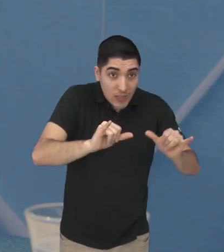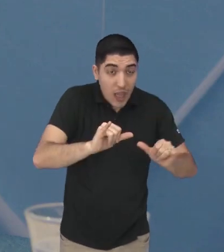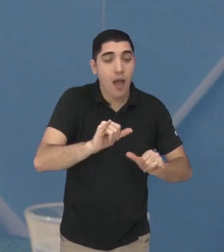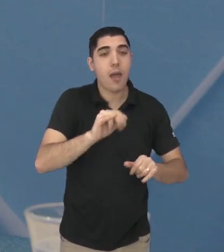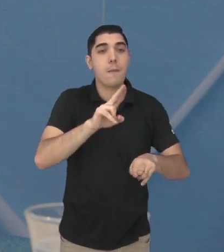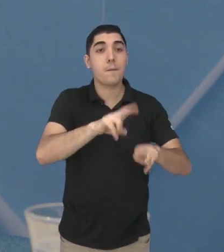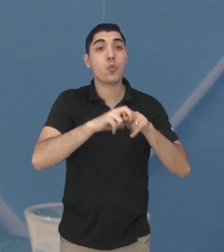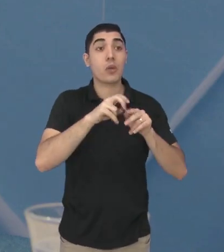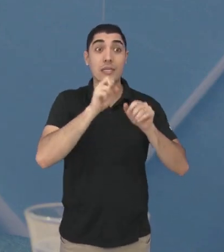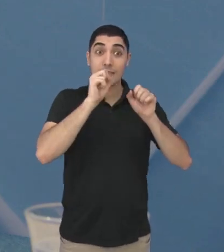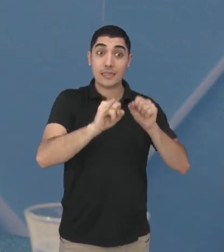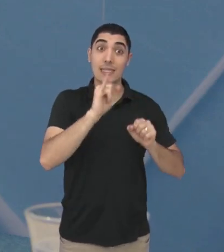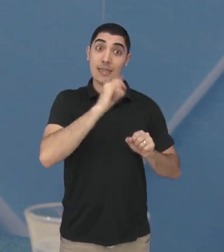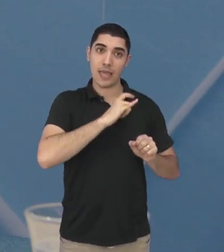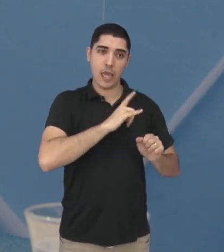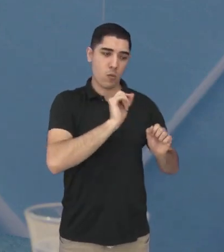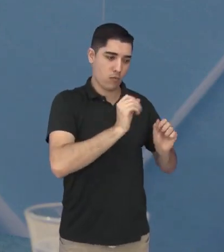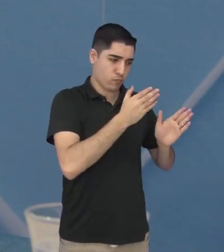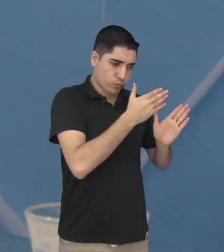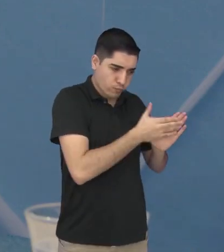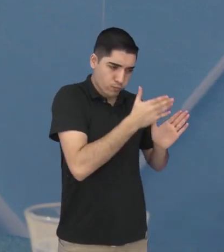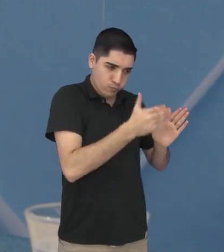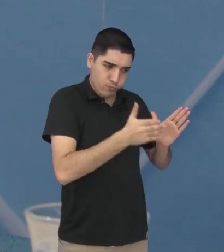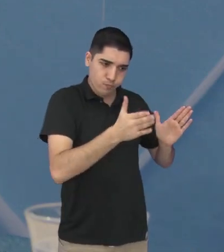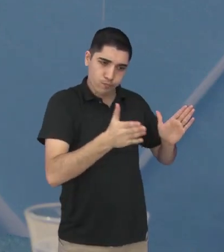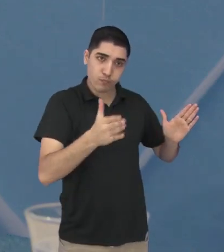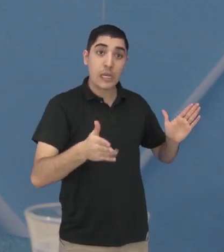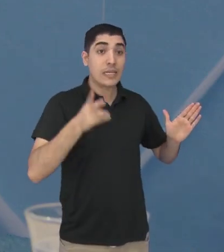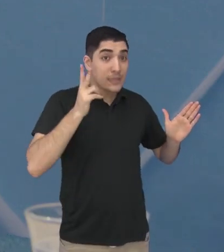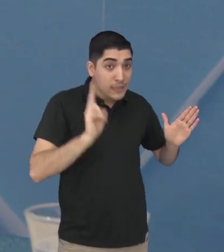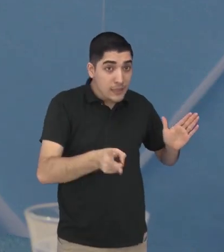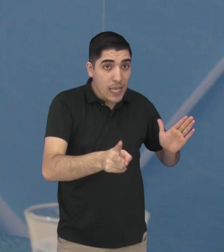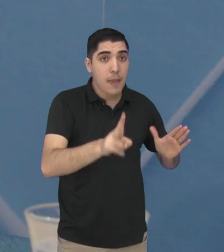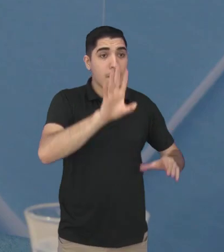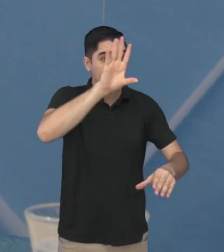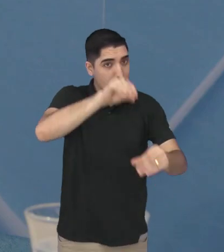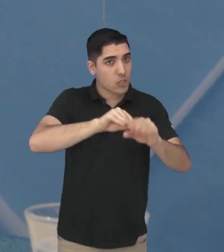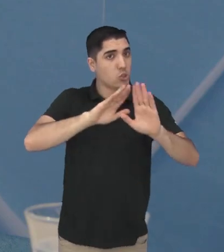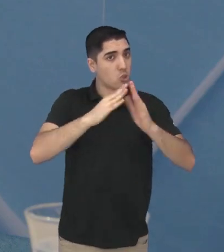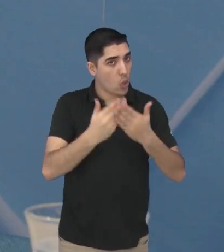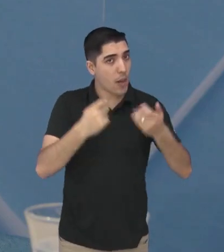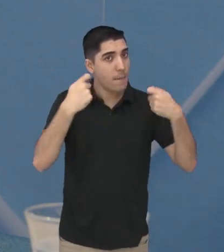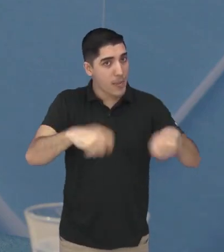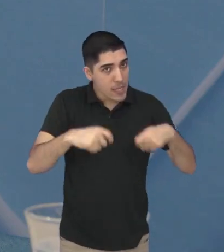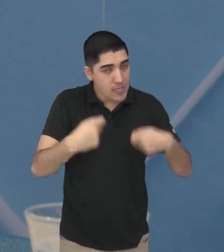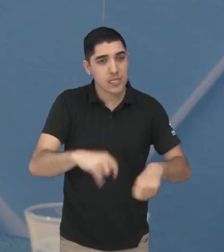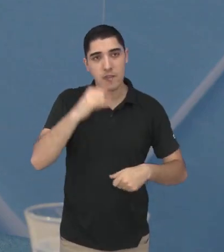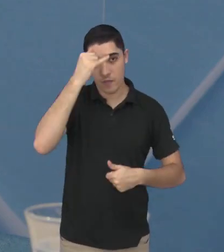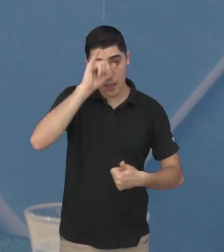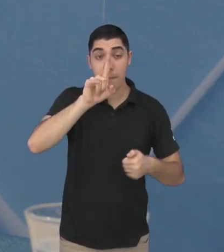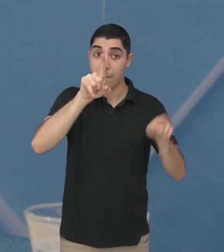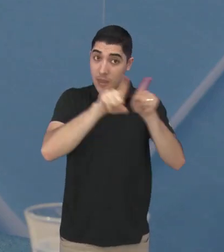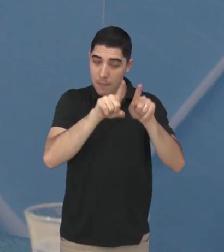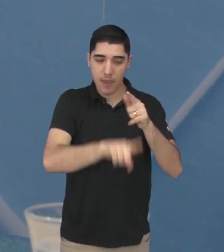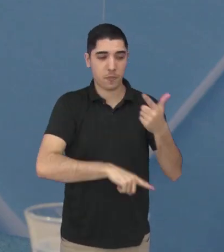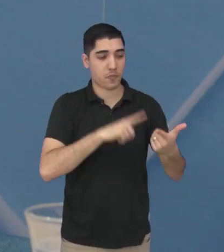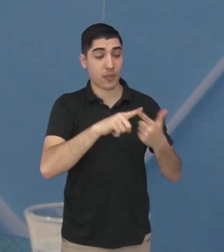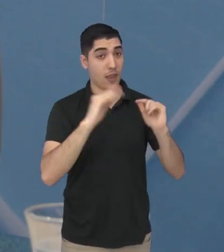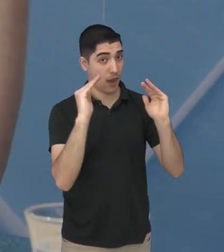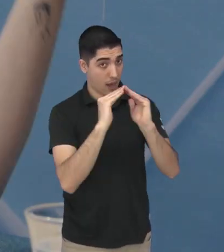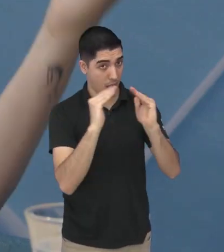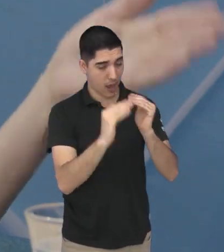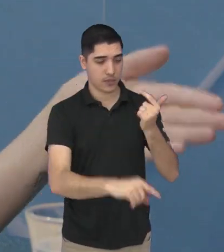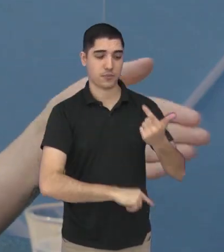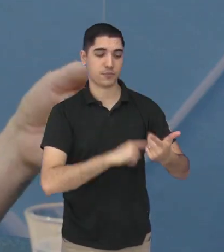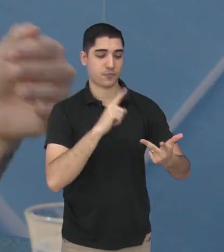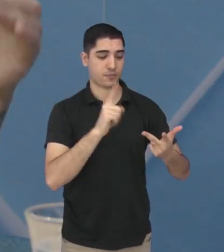que é feita de forma sistêmica, então, assim, ela tem que estar sempre presente dentro da escola, mas ela tem que começar em casa, ela tem que